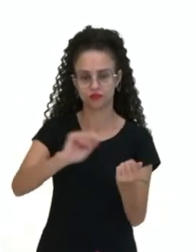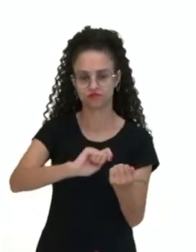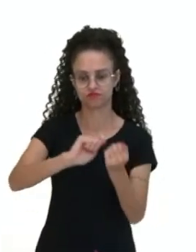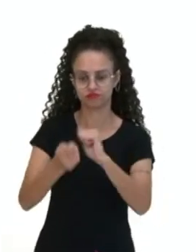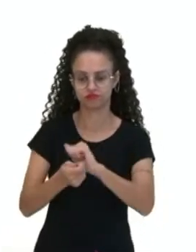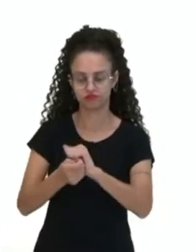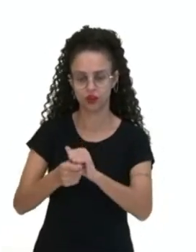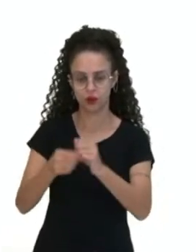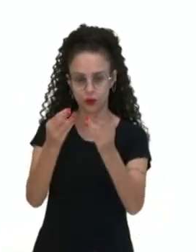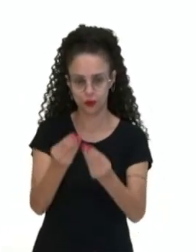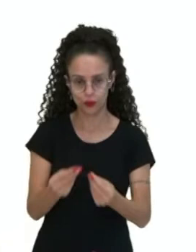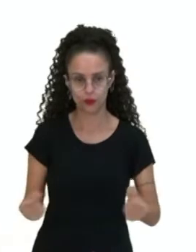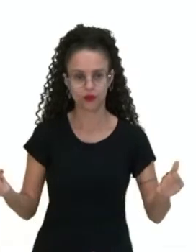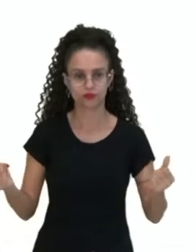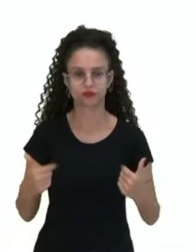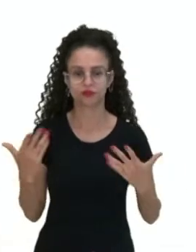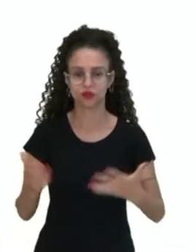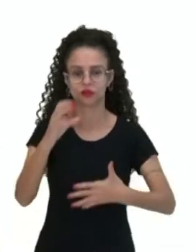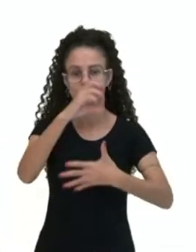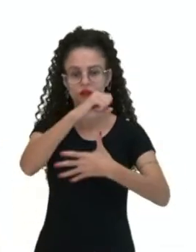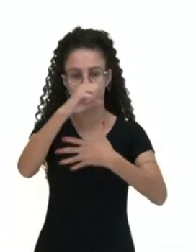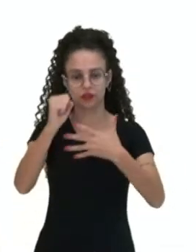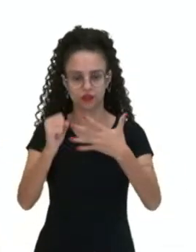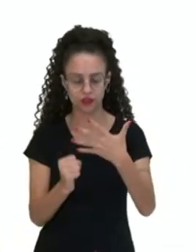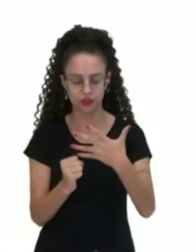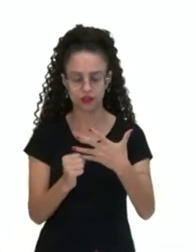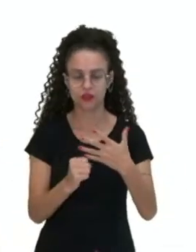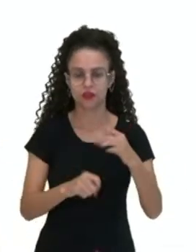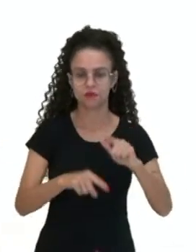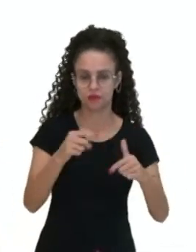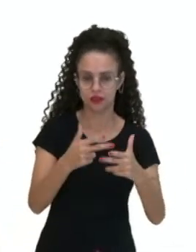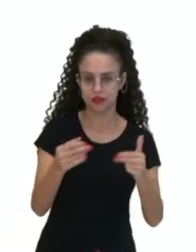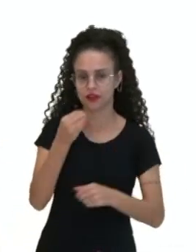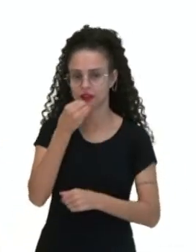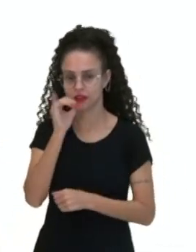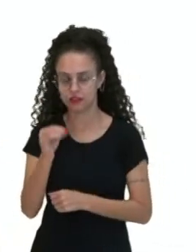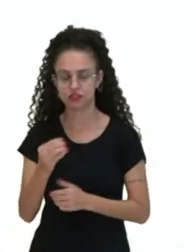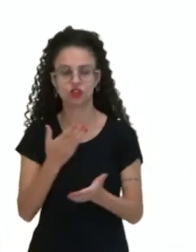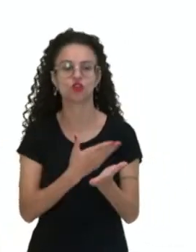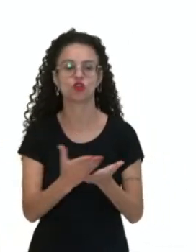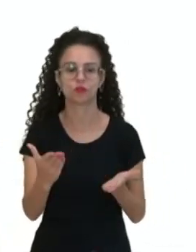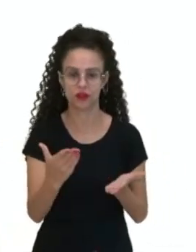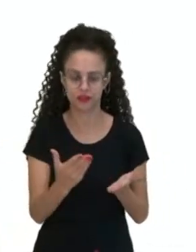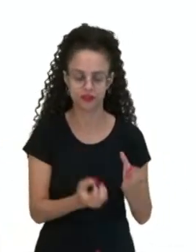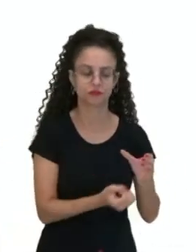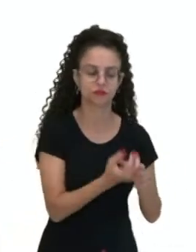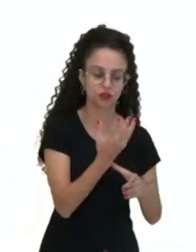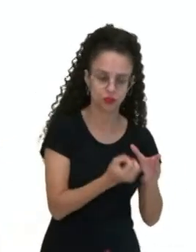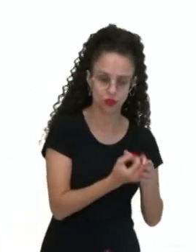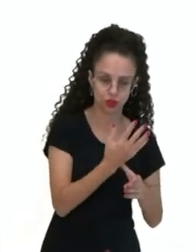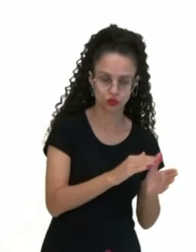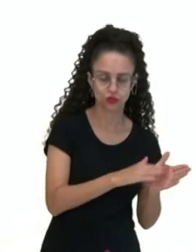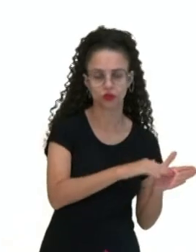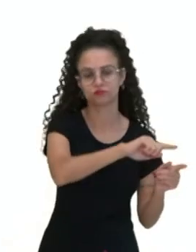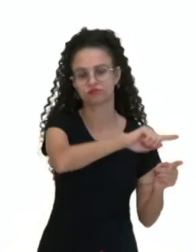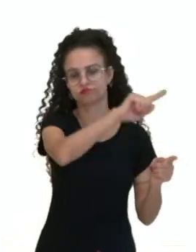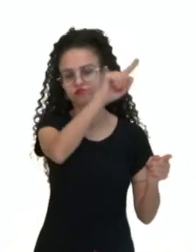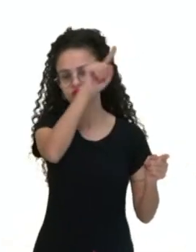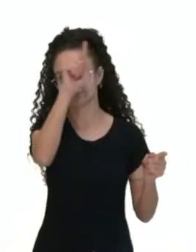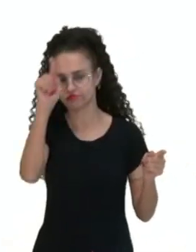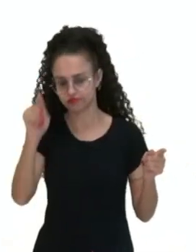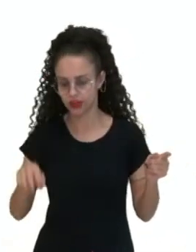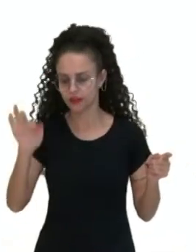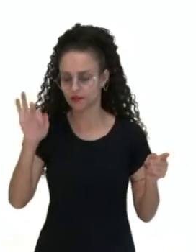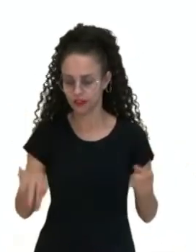cadeia alimentar, ok? Então, na cadeia alimentar, a matéria e a energia tem início sempre por onde? Pelos produtores e termina sempre